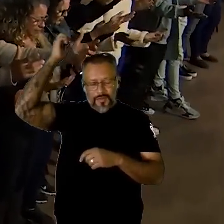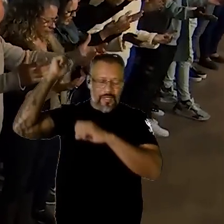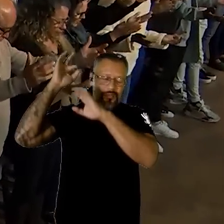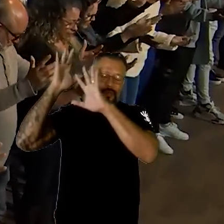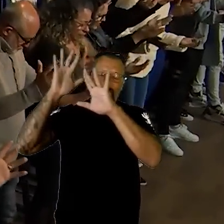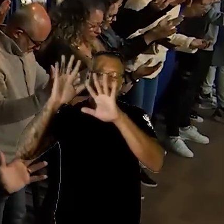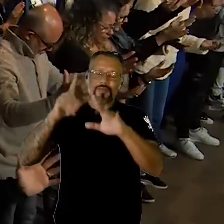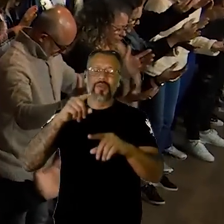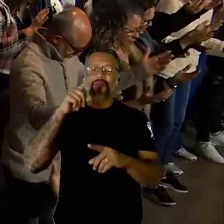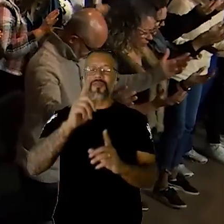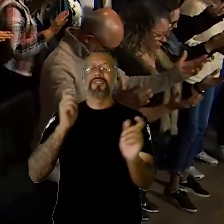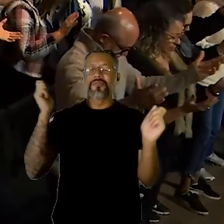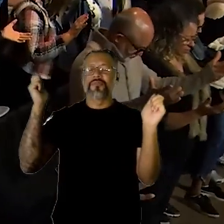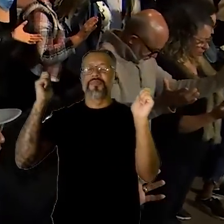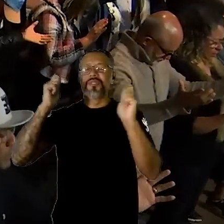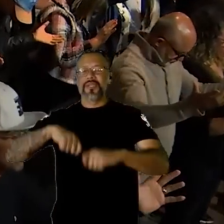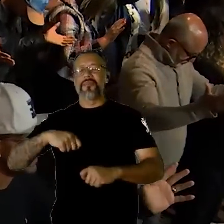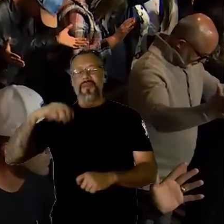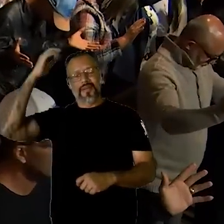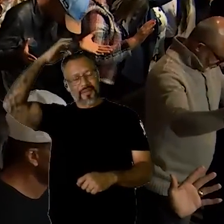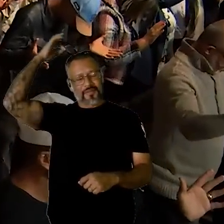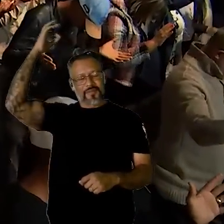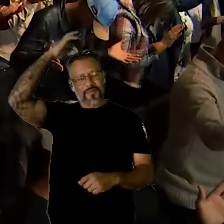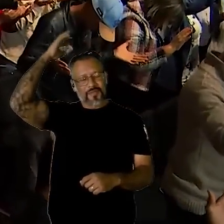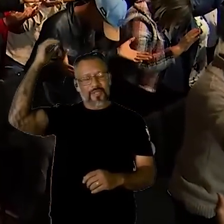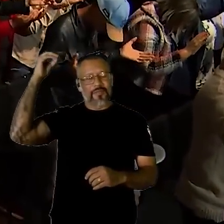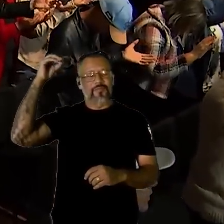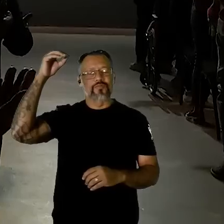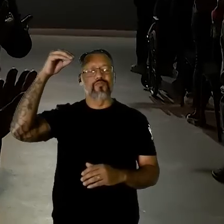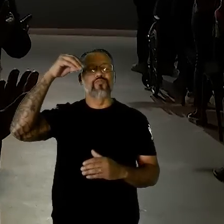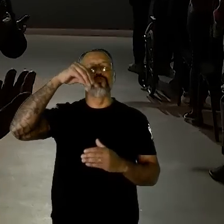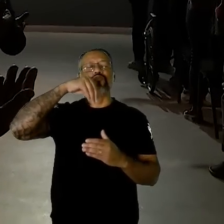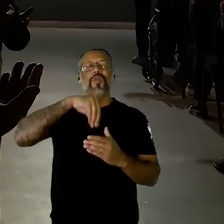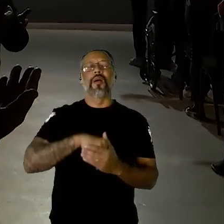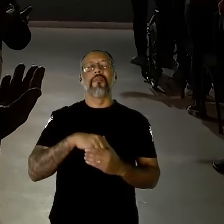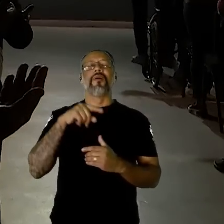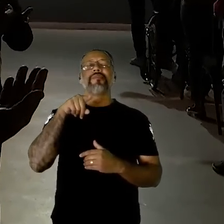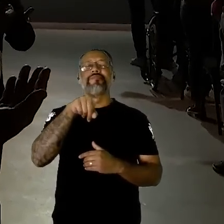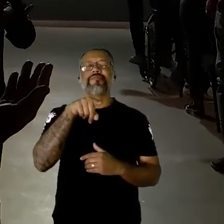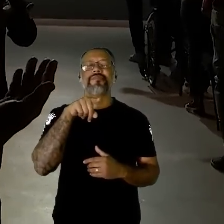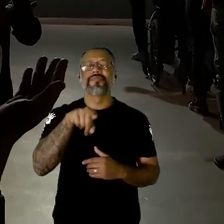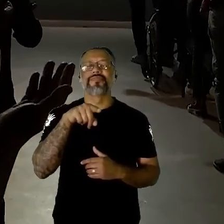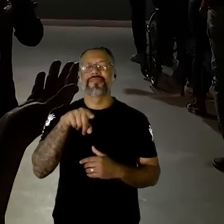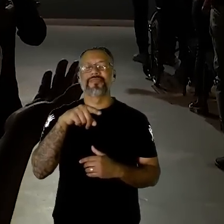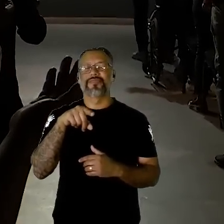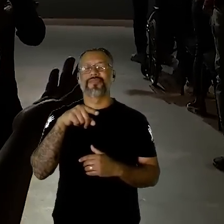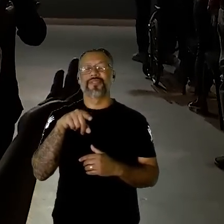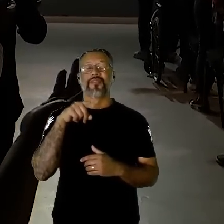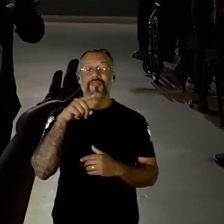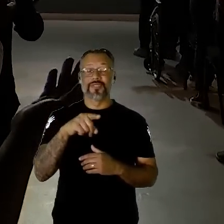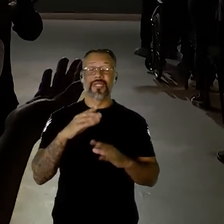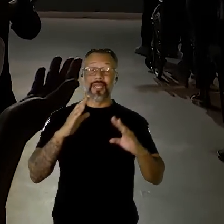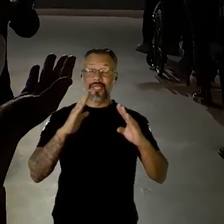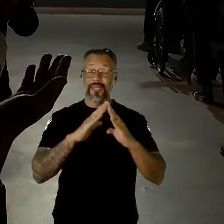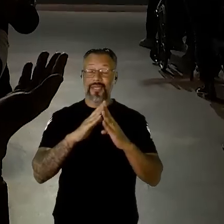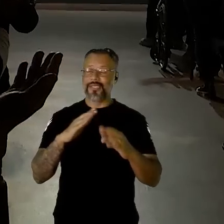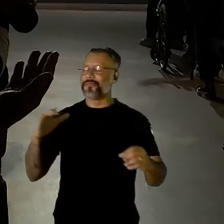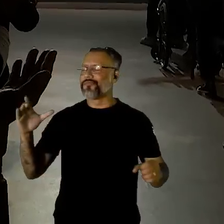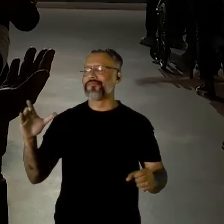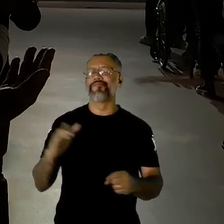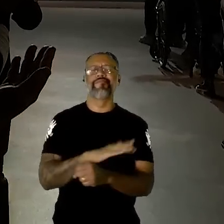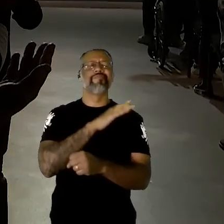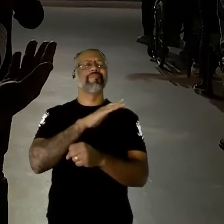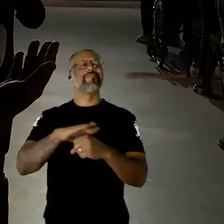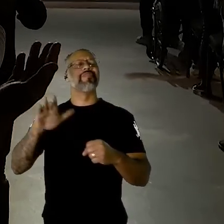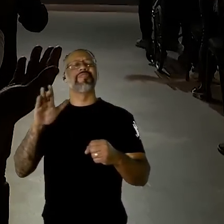vai decidir rapidamente porque o espírito santo habita em você a presença de Deus habita em você não é ser tempo não é ser tempo cheio não é